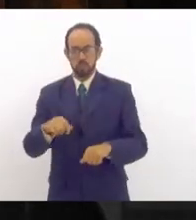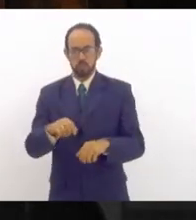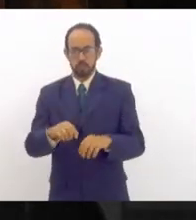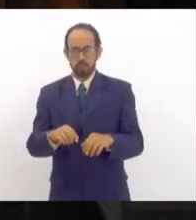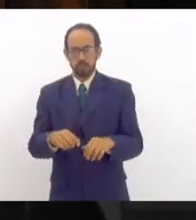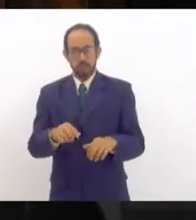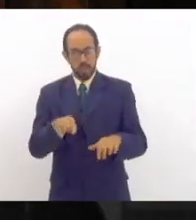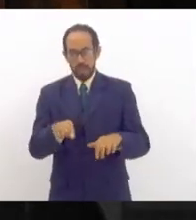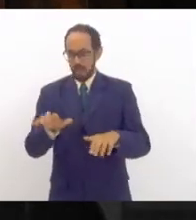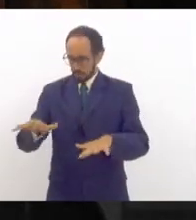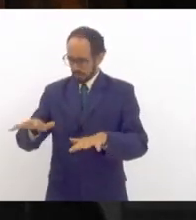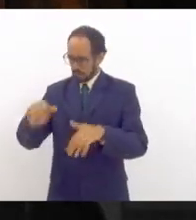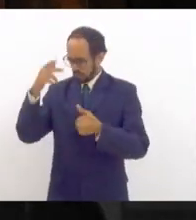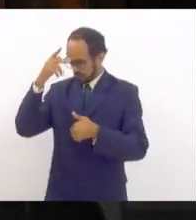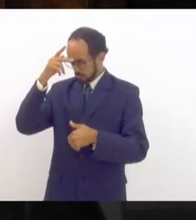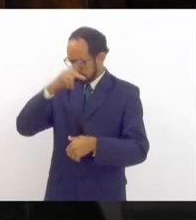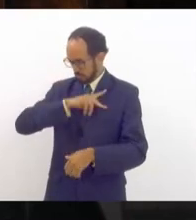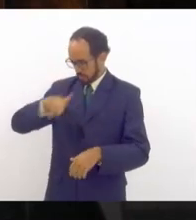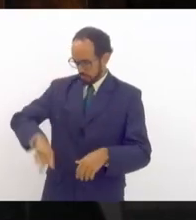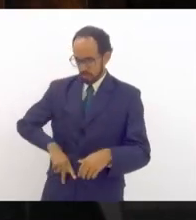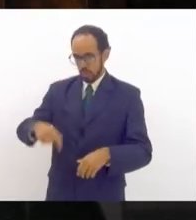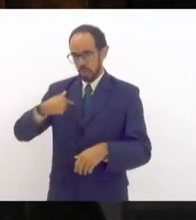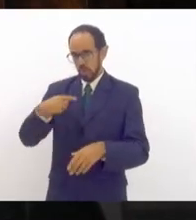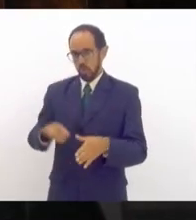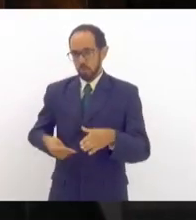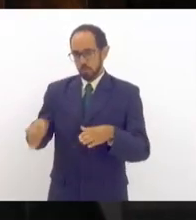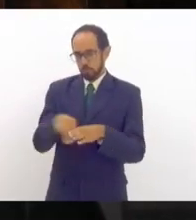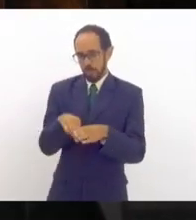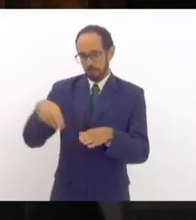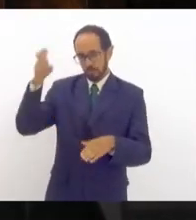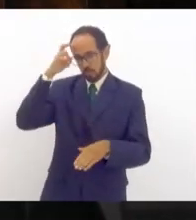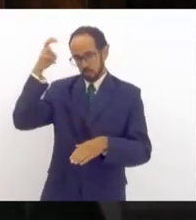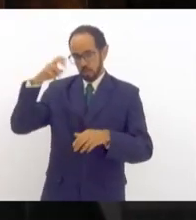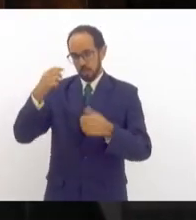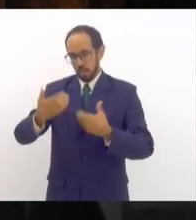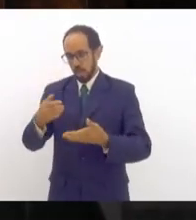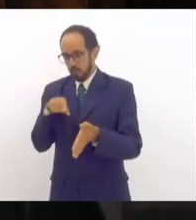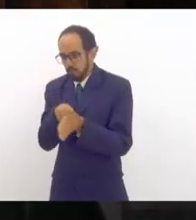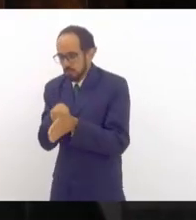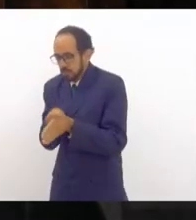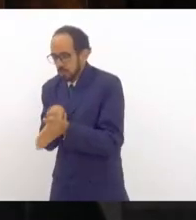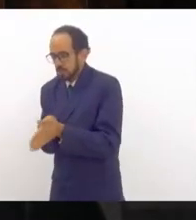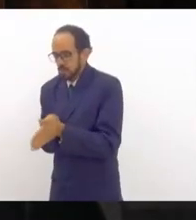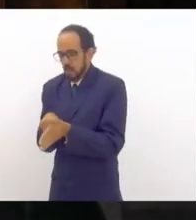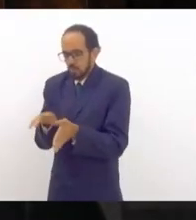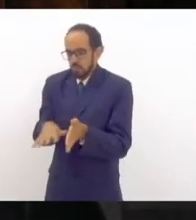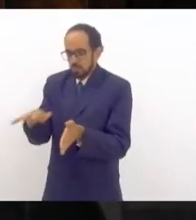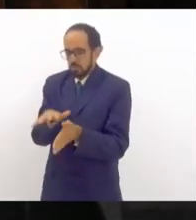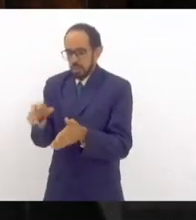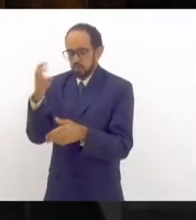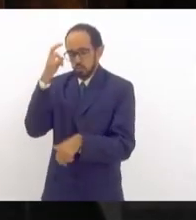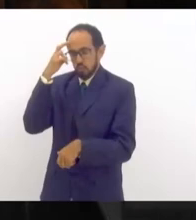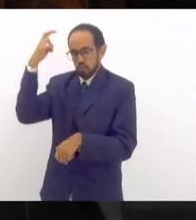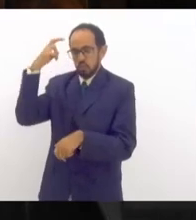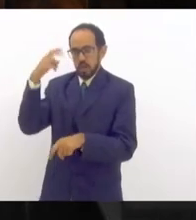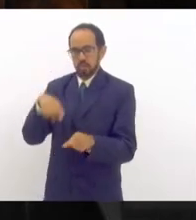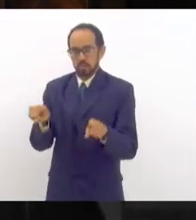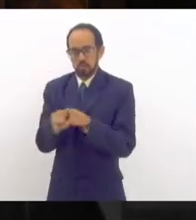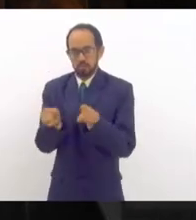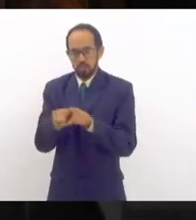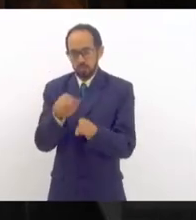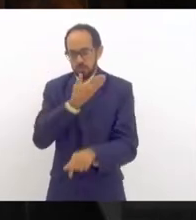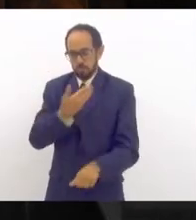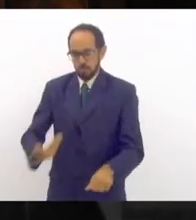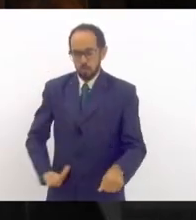a isso eu como membro da cultura quero também fiscalizar os espaços culturais que a gente tem no Rio de Janeiro os espaços públicos